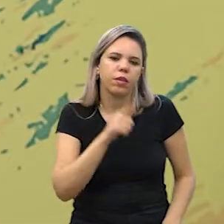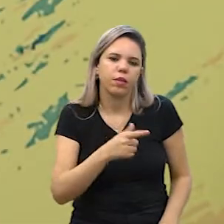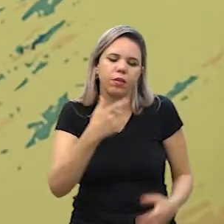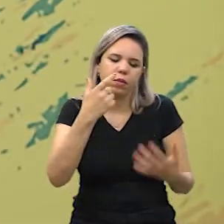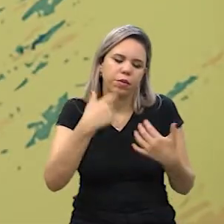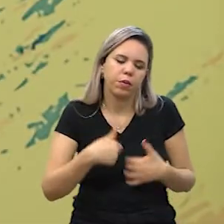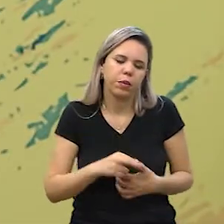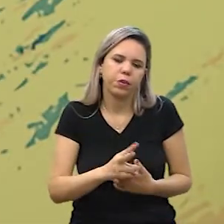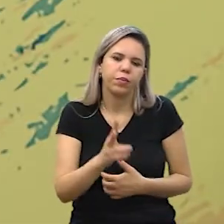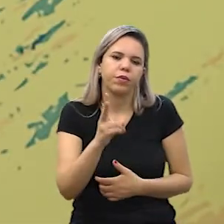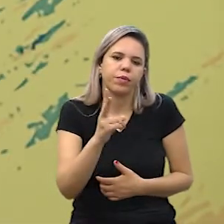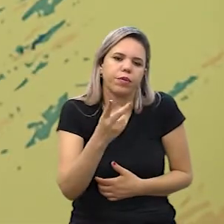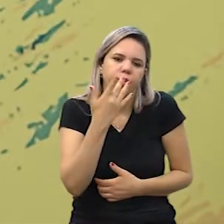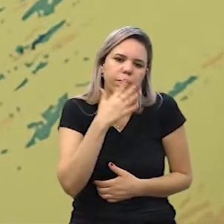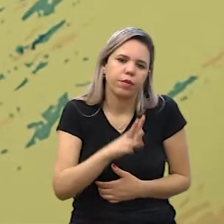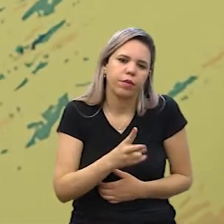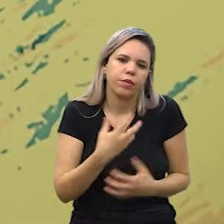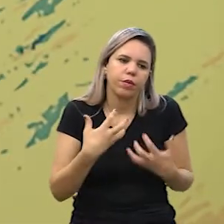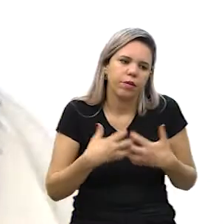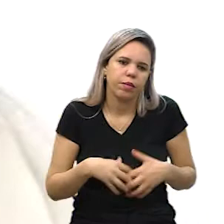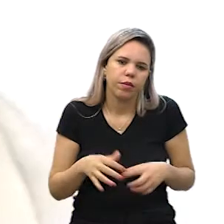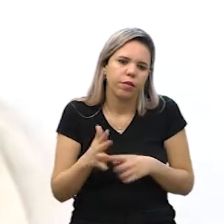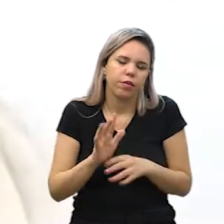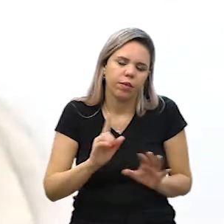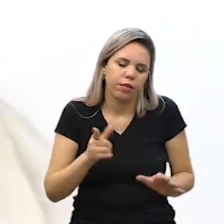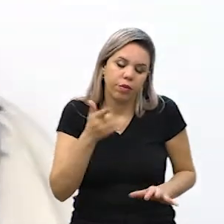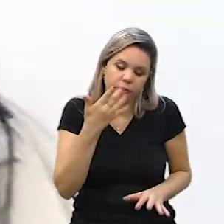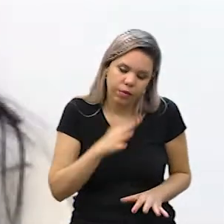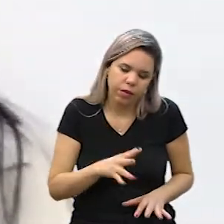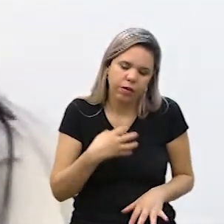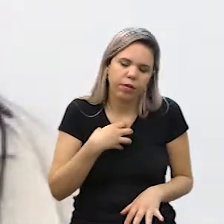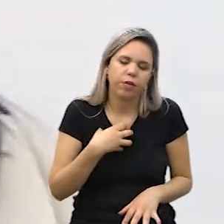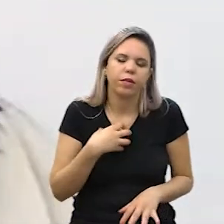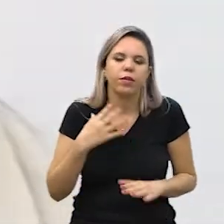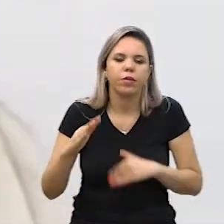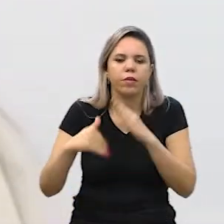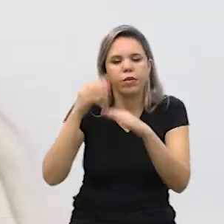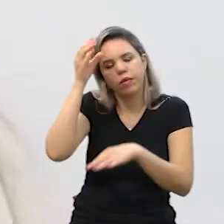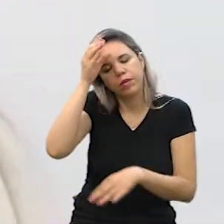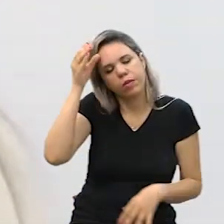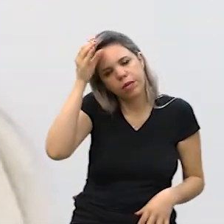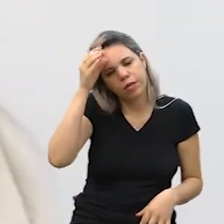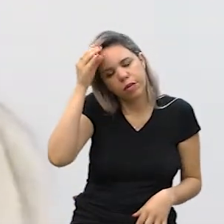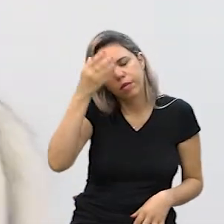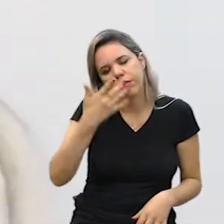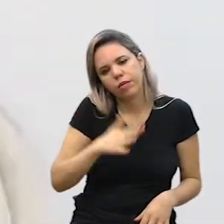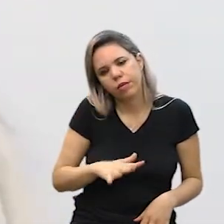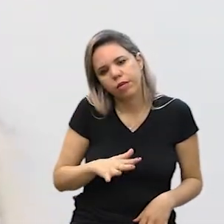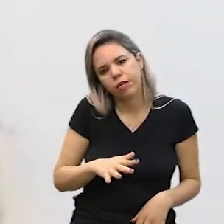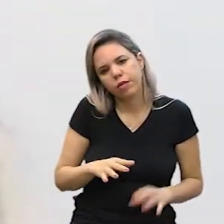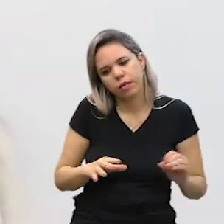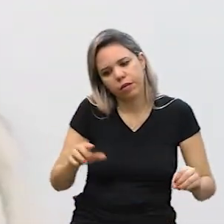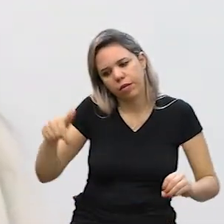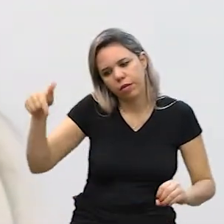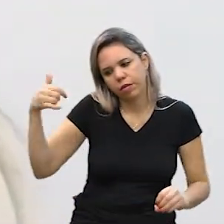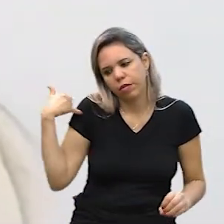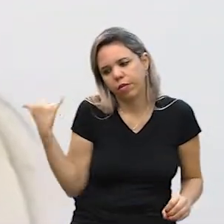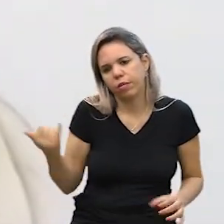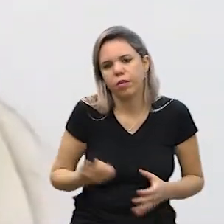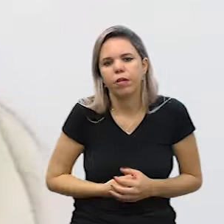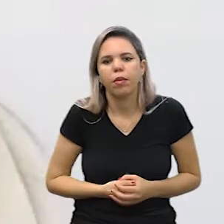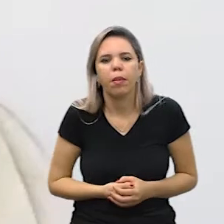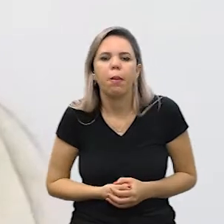ela continua sendo uma criança, né? E o desenvolvimento cognitivo desta criança, do 0 aos 7